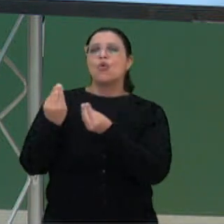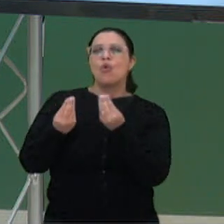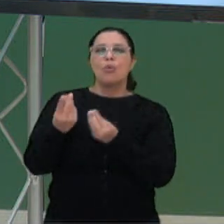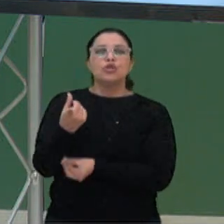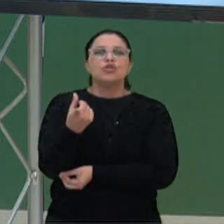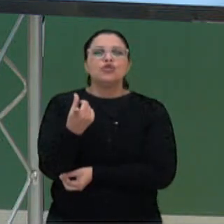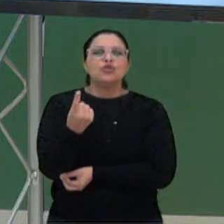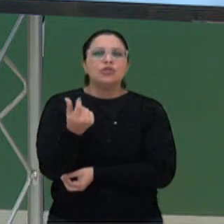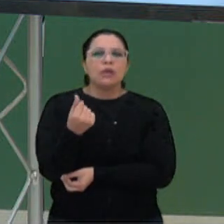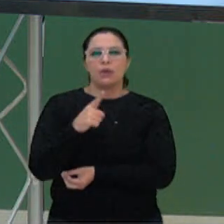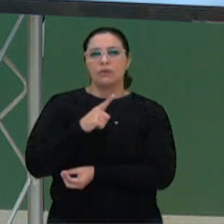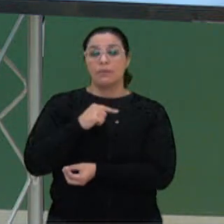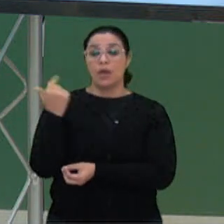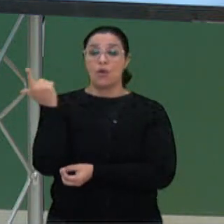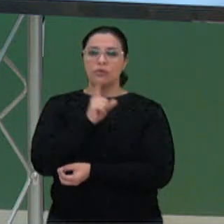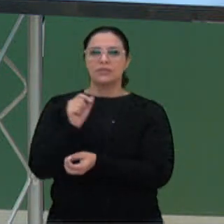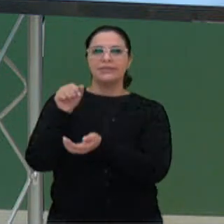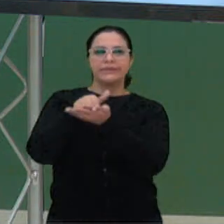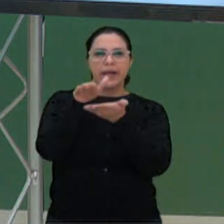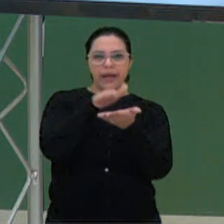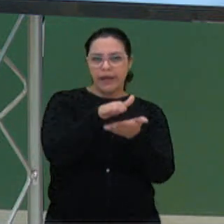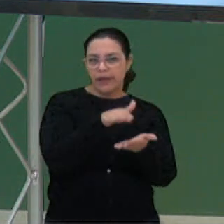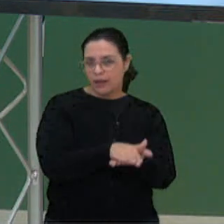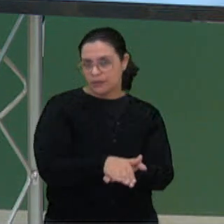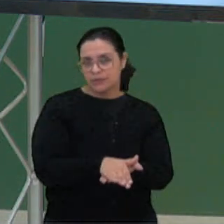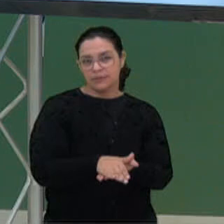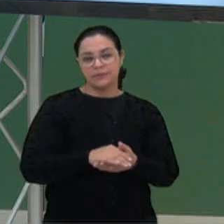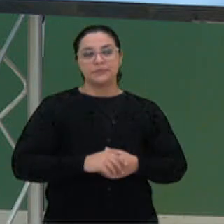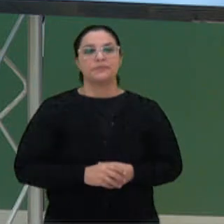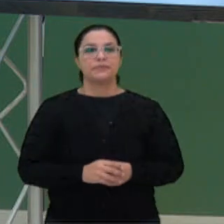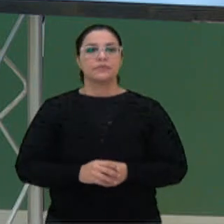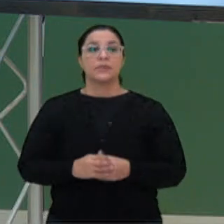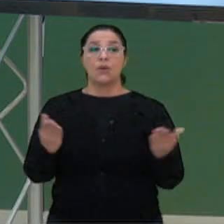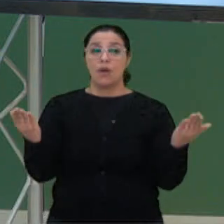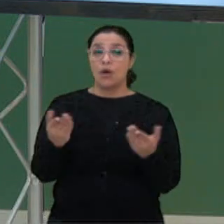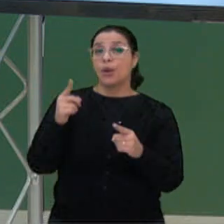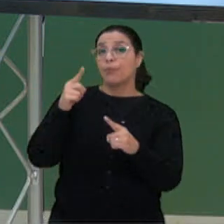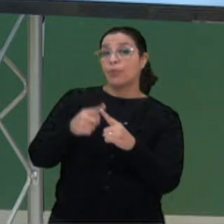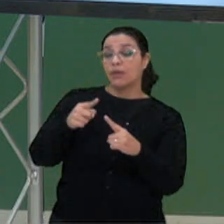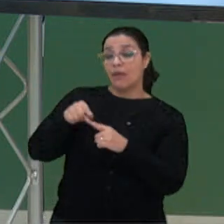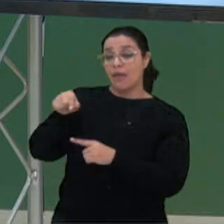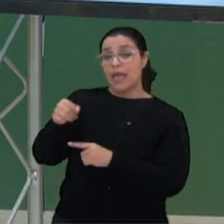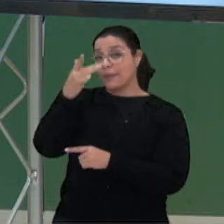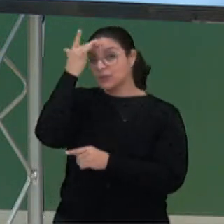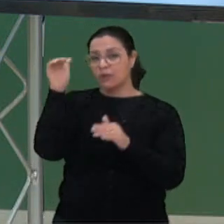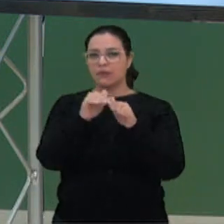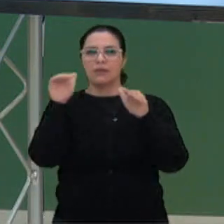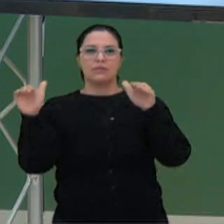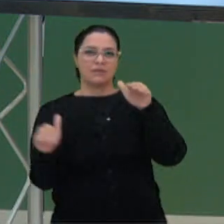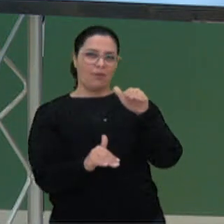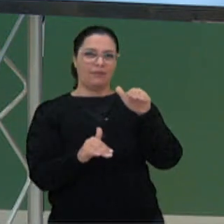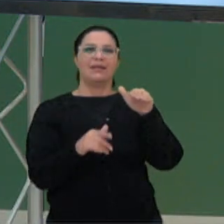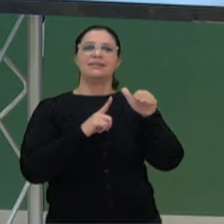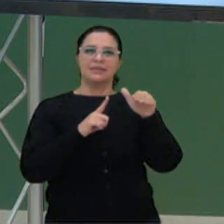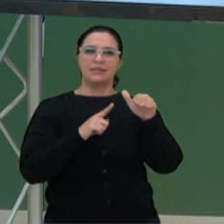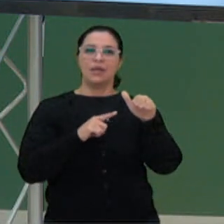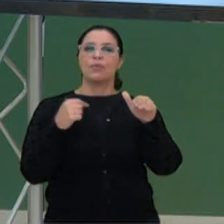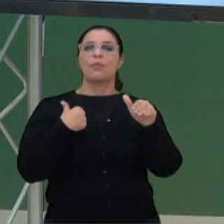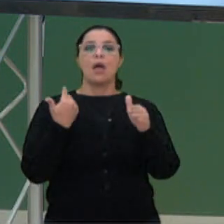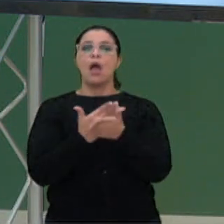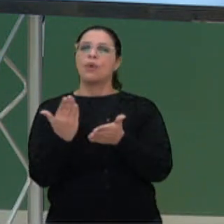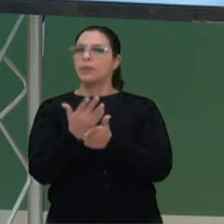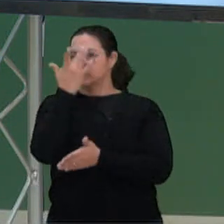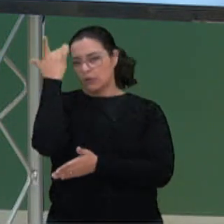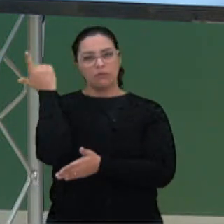condição financeira, poder aquisitivo para consumir. Então, por quê? Porque existem desigualdades de acesso ao